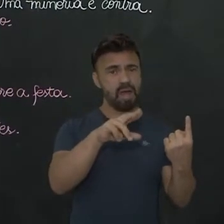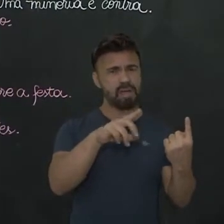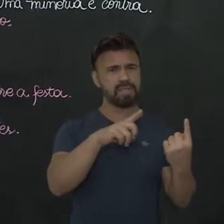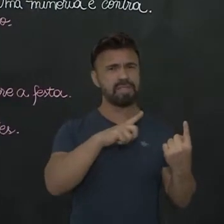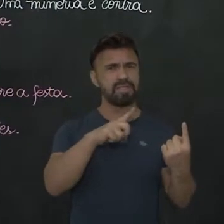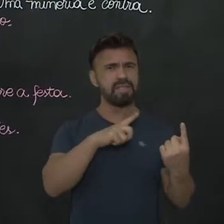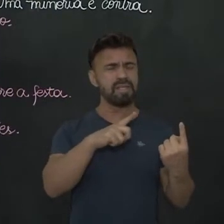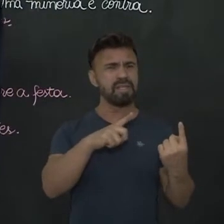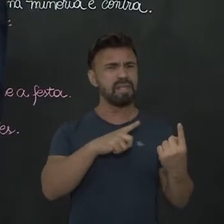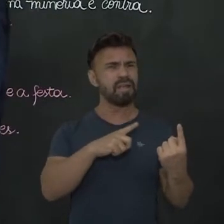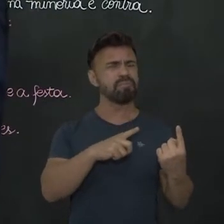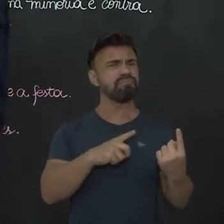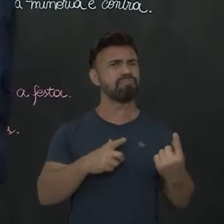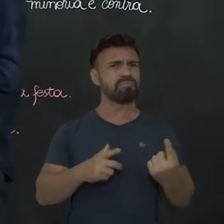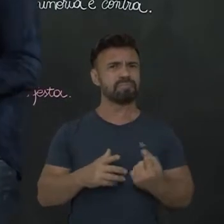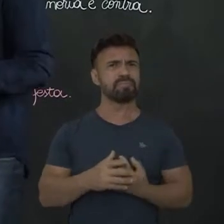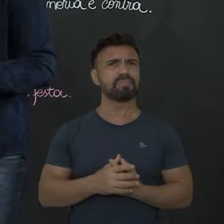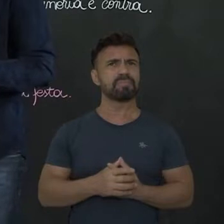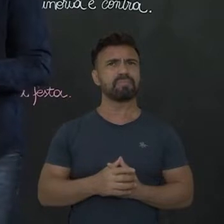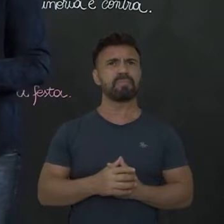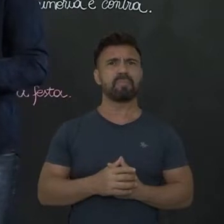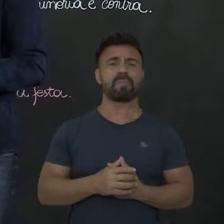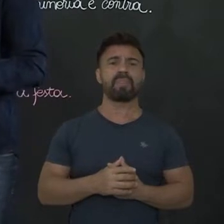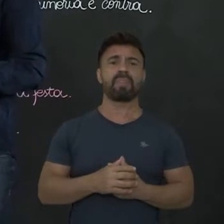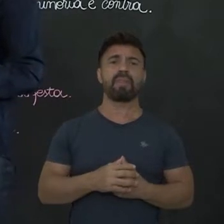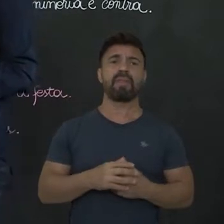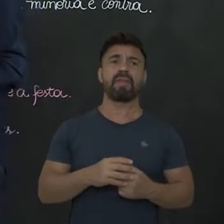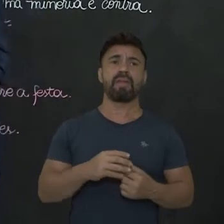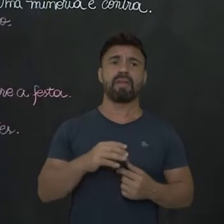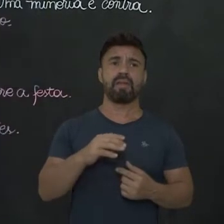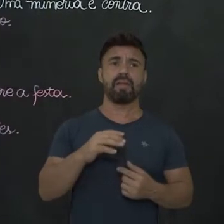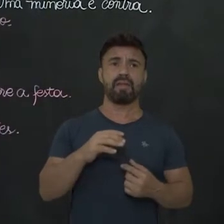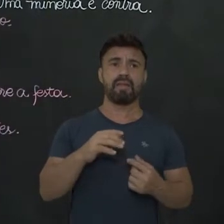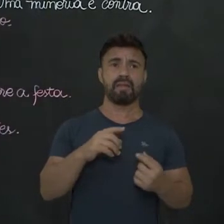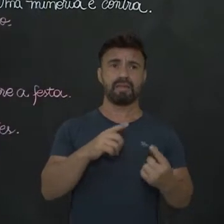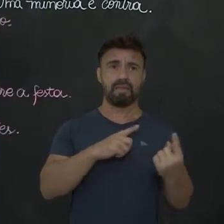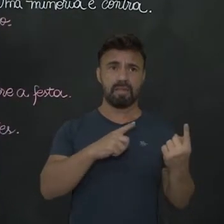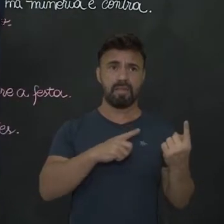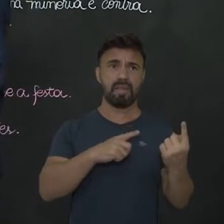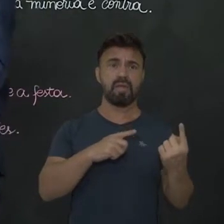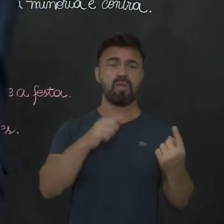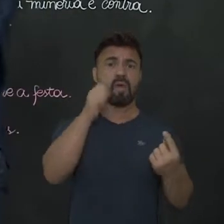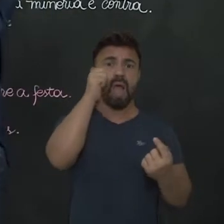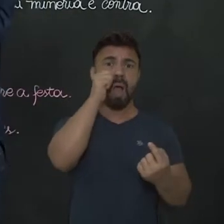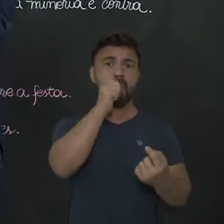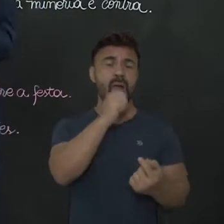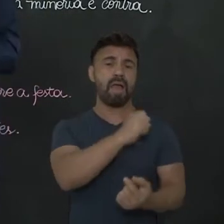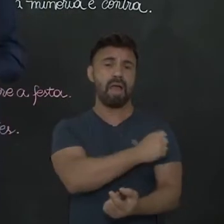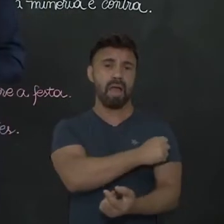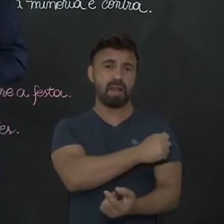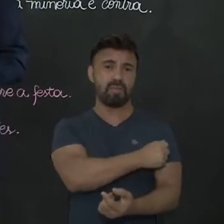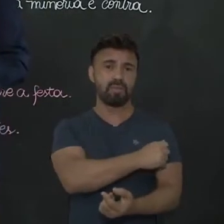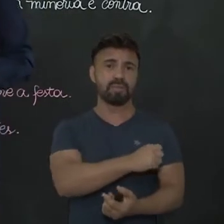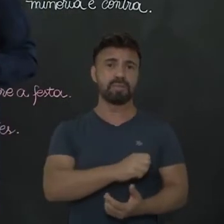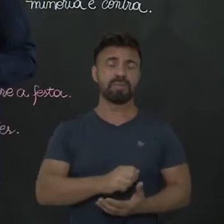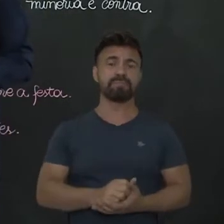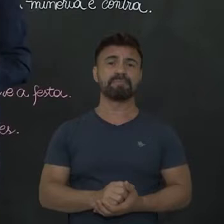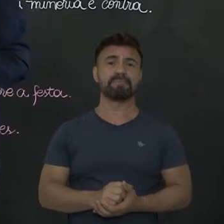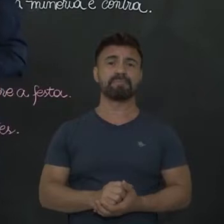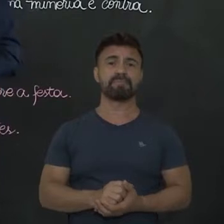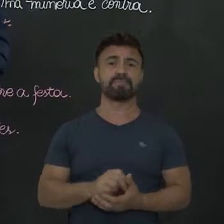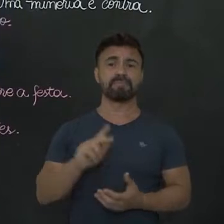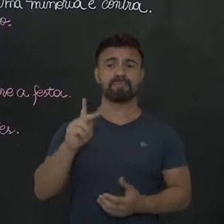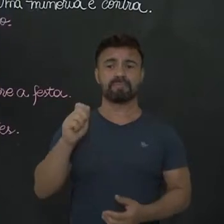havia evidências, mesmo que o termo esteja no plural, há uma aluna. O verbo haver